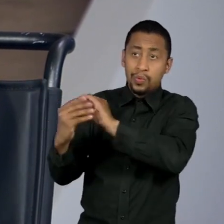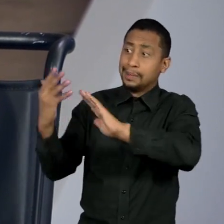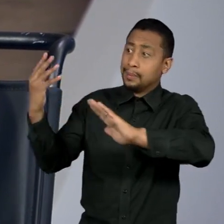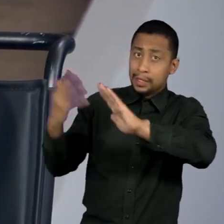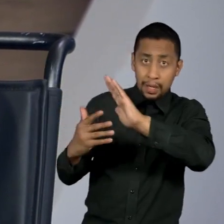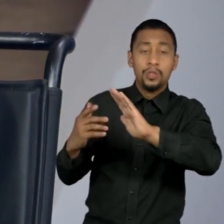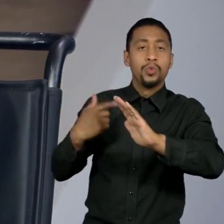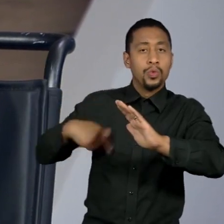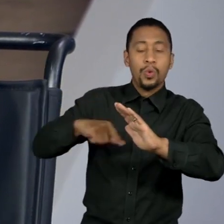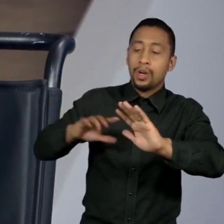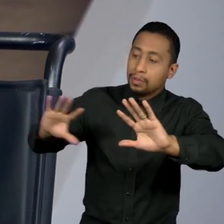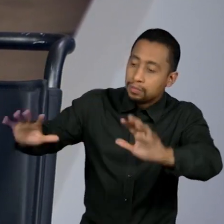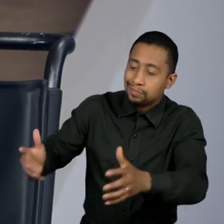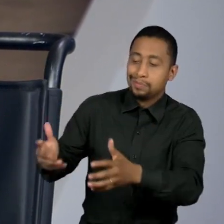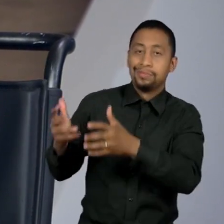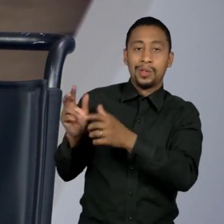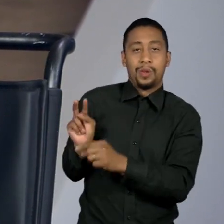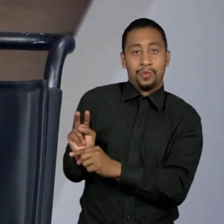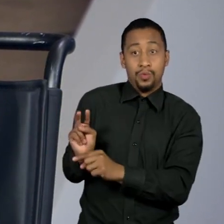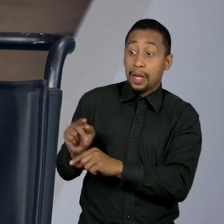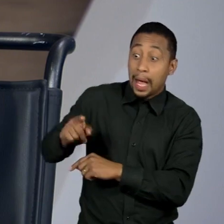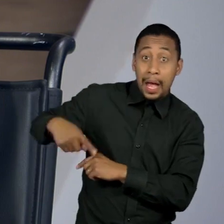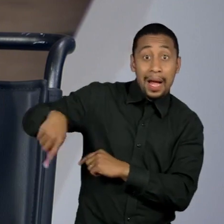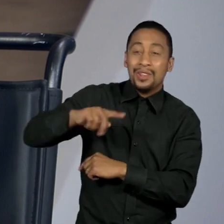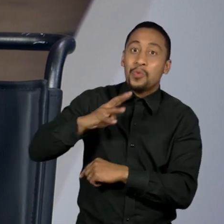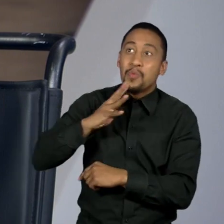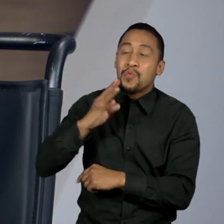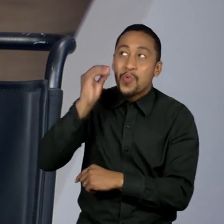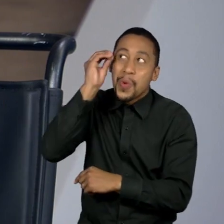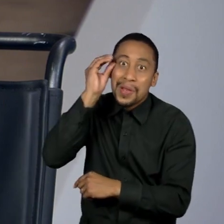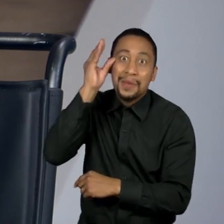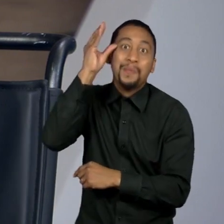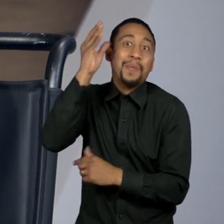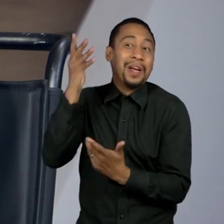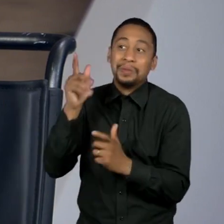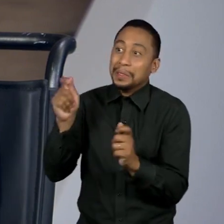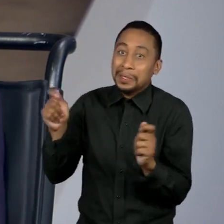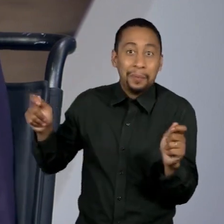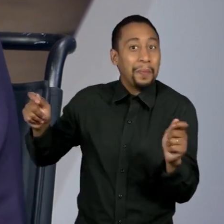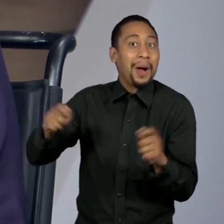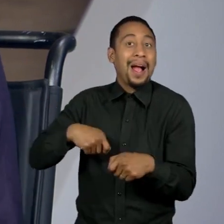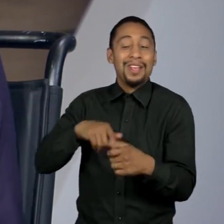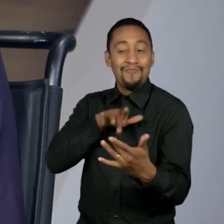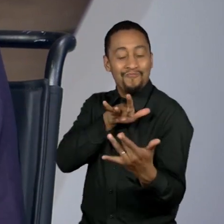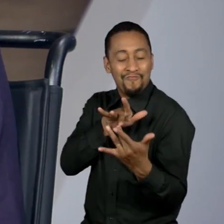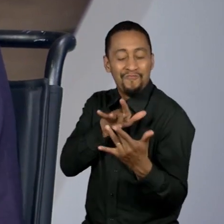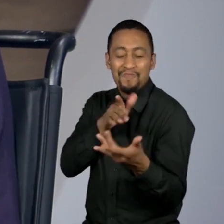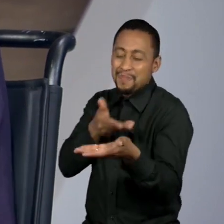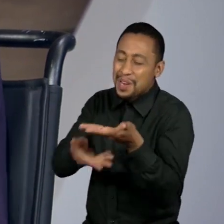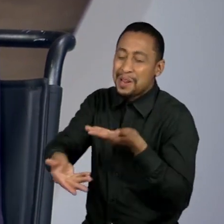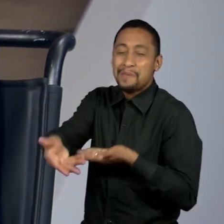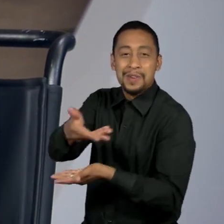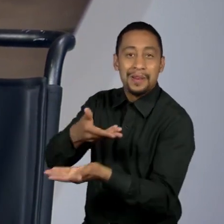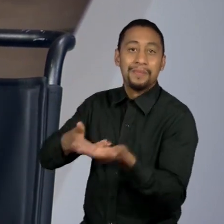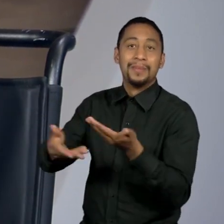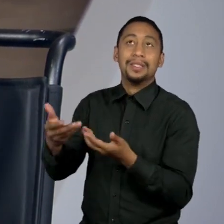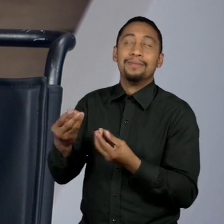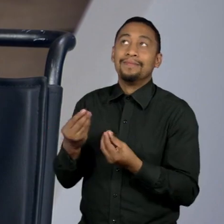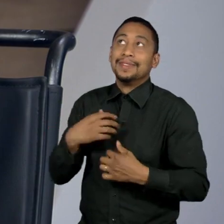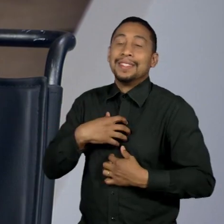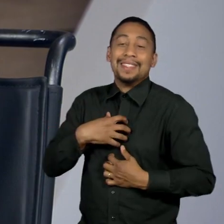é exatamente isso que eu ia terminar. É um convite. Aqui estou com os refugiados. Então, é uma causa que